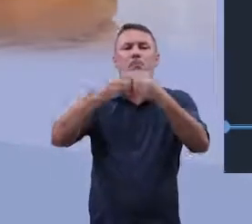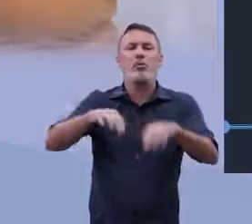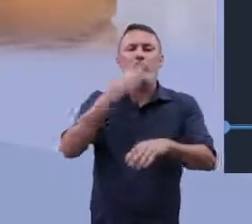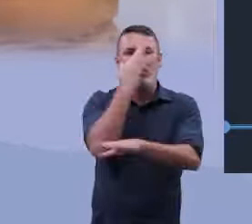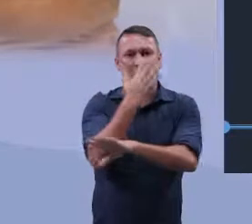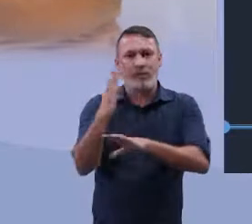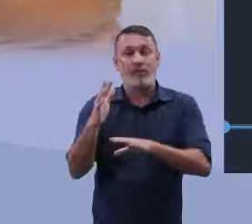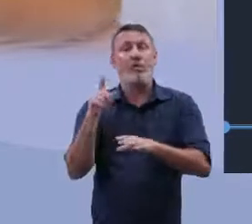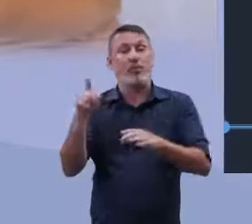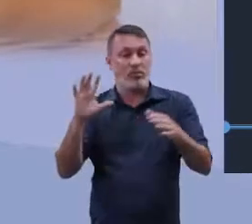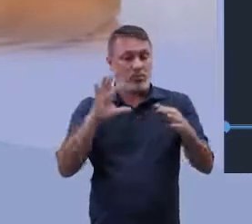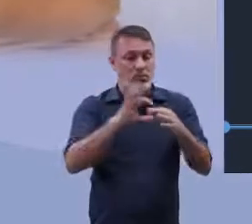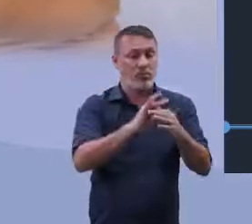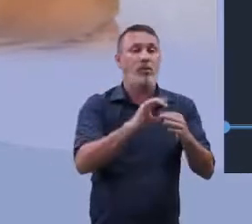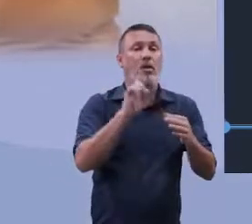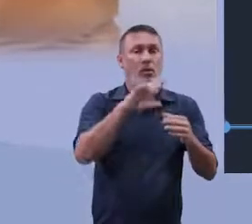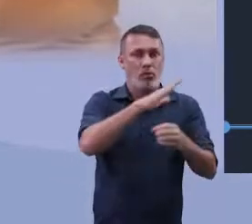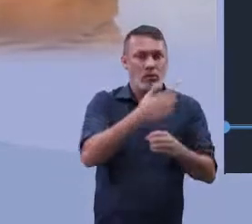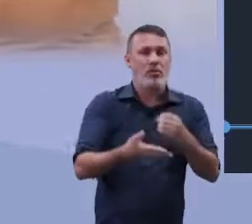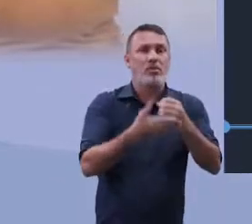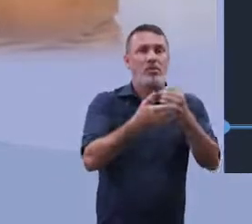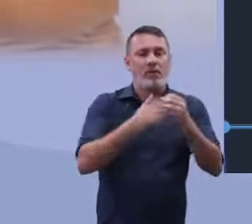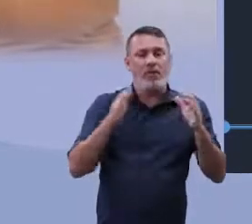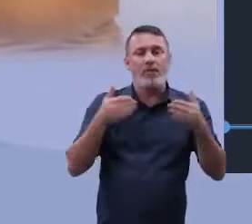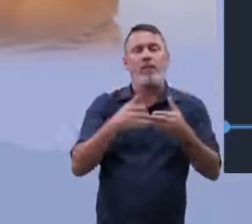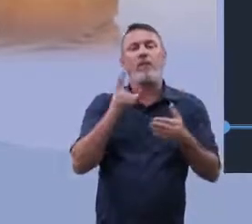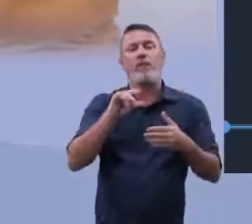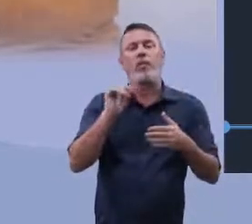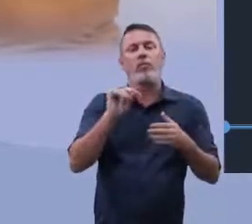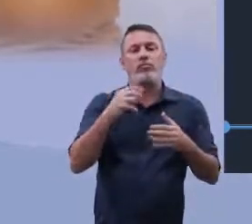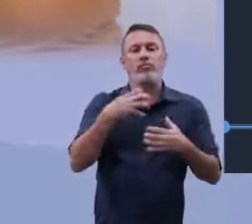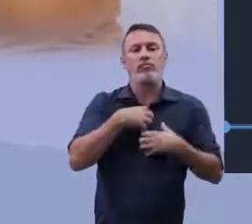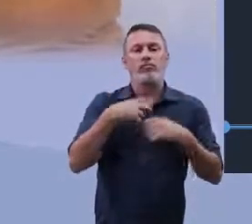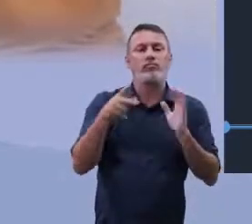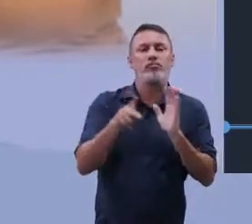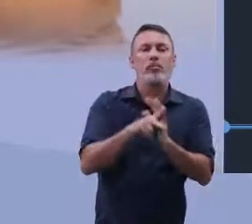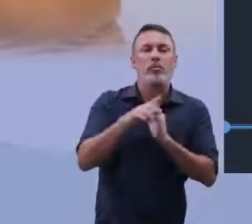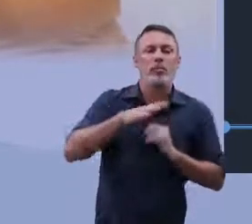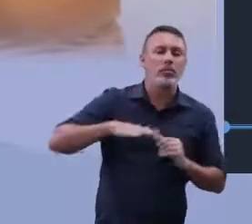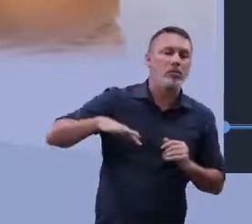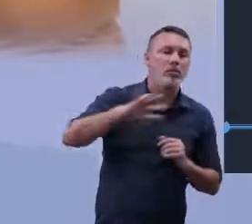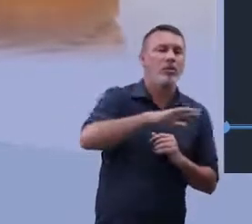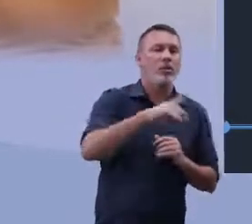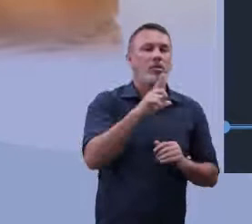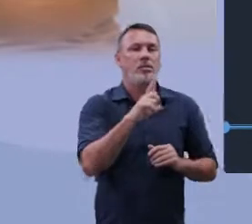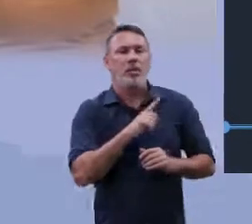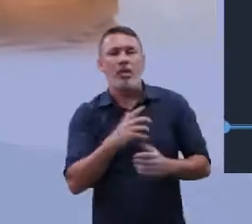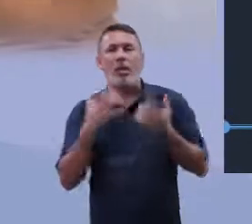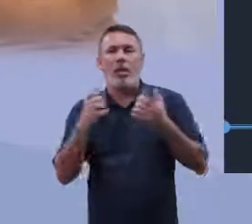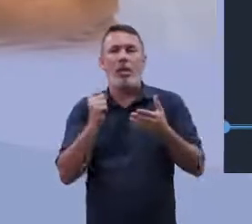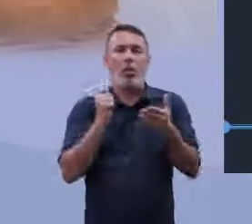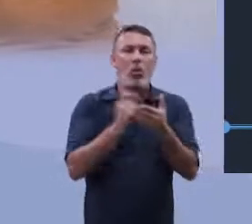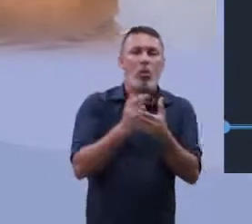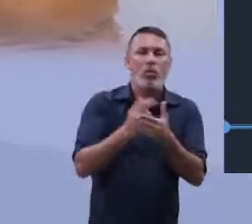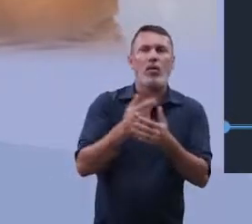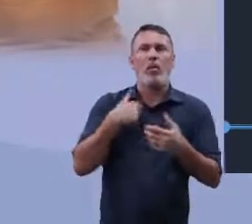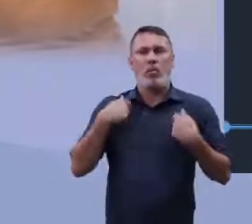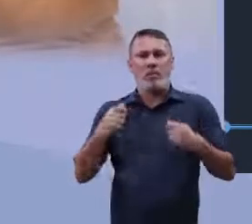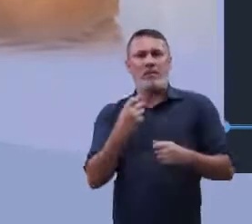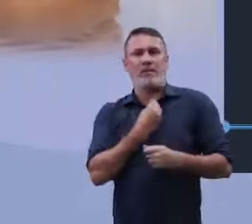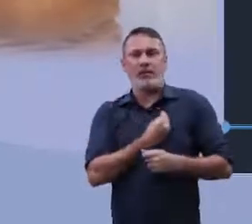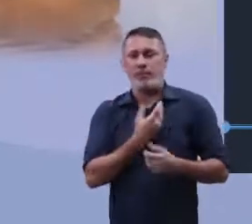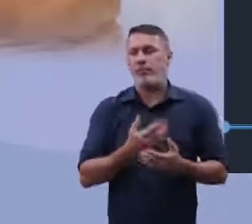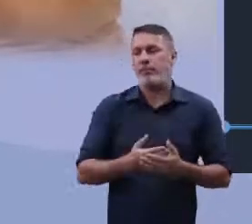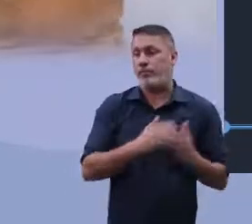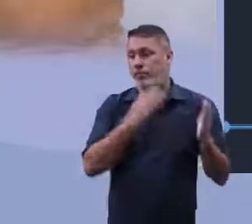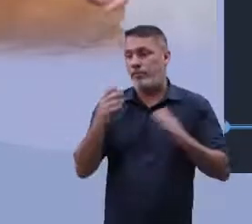muito ligado ao tema sustentabilidade, que vai trabalhar, né, a ideia do pertencimento social, do ter, do querer, consumo eu